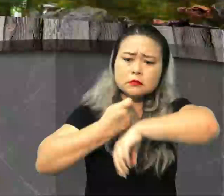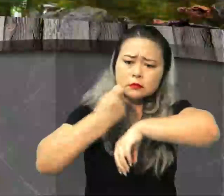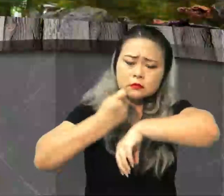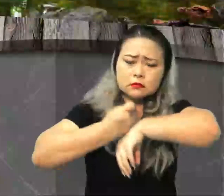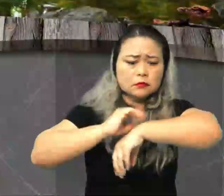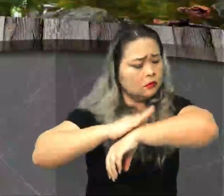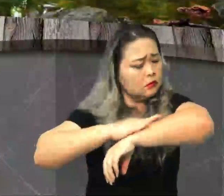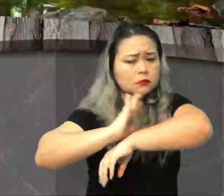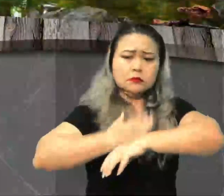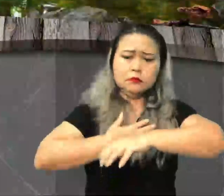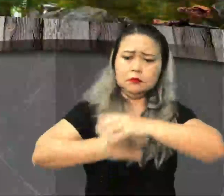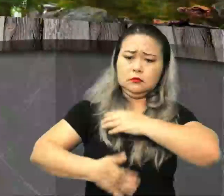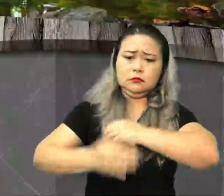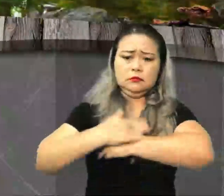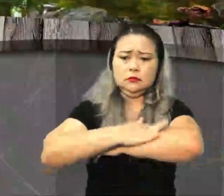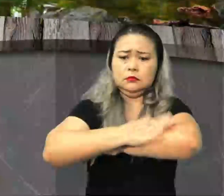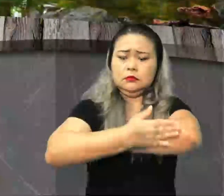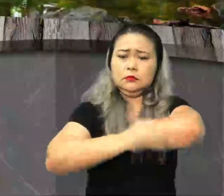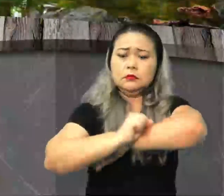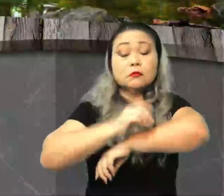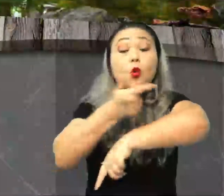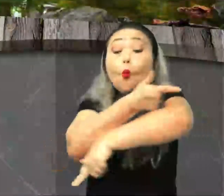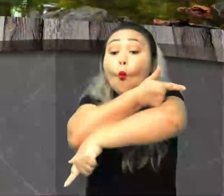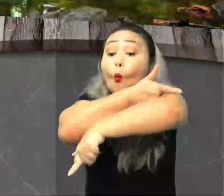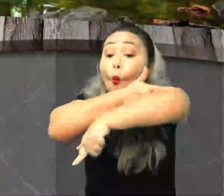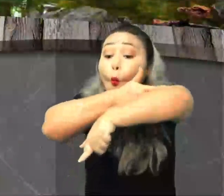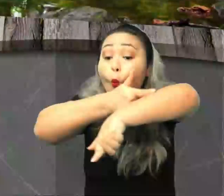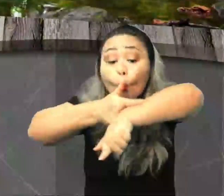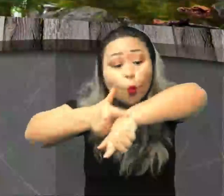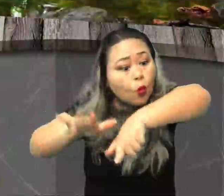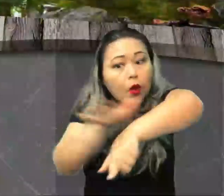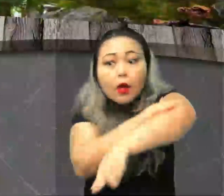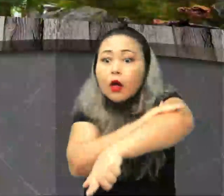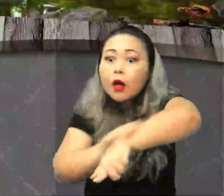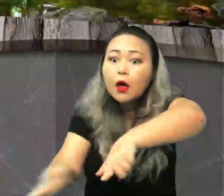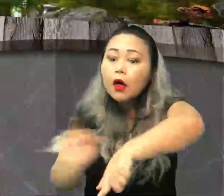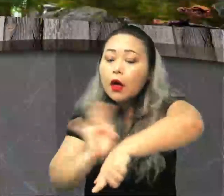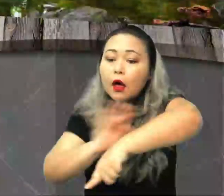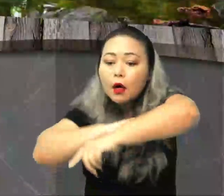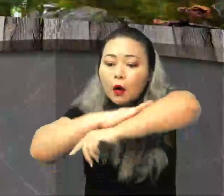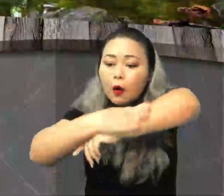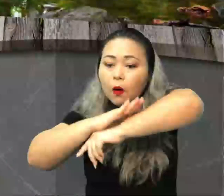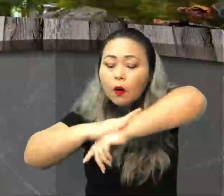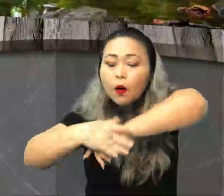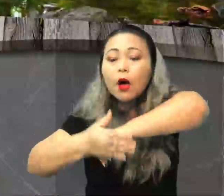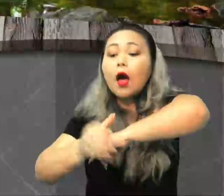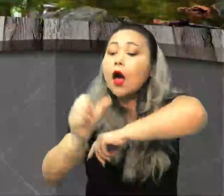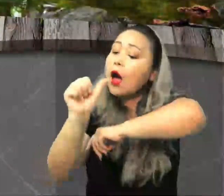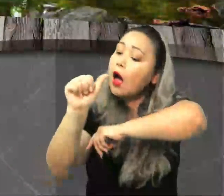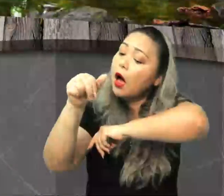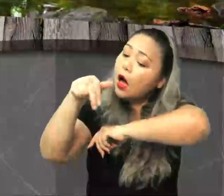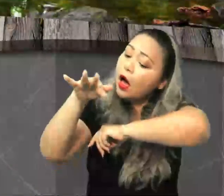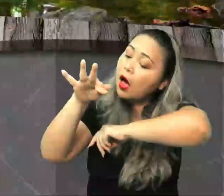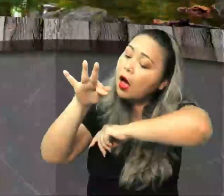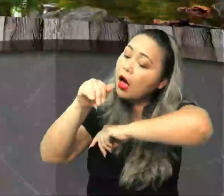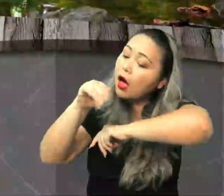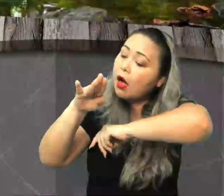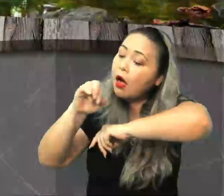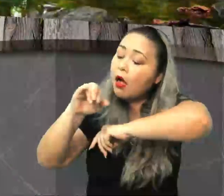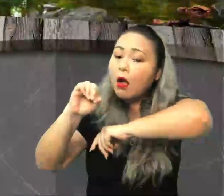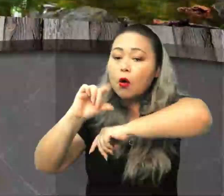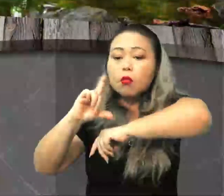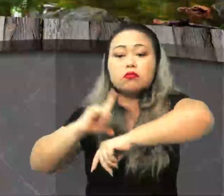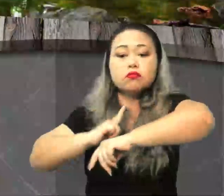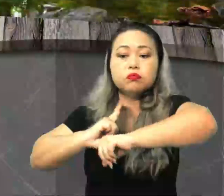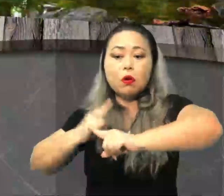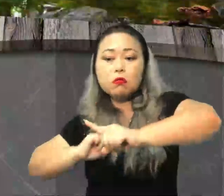resistente no corpo todo, outros vão ser desprovidos. Mas os anfíbios, certo? Que são aqueles animais de